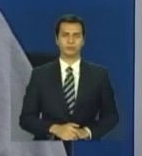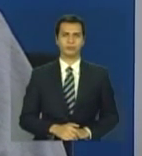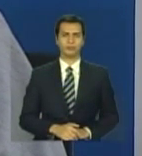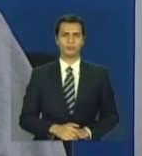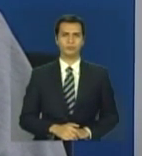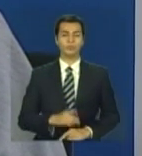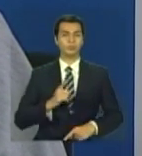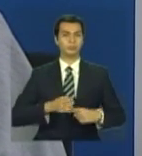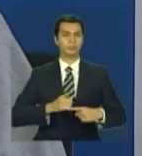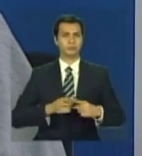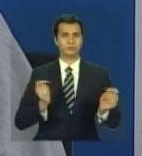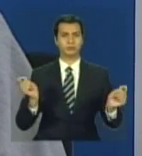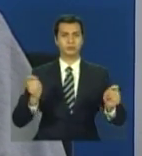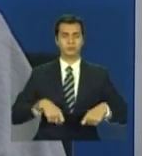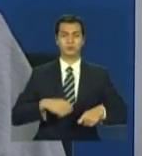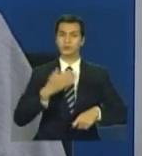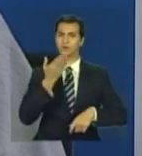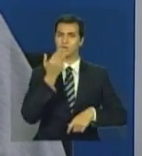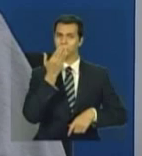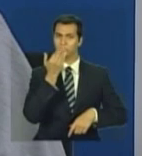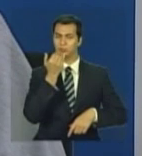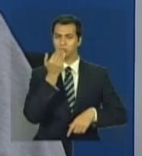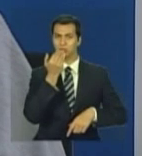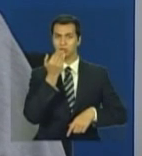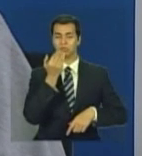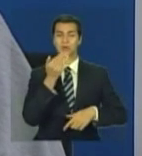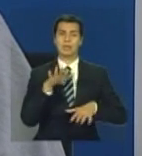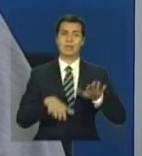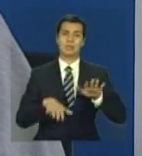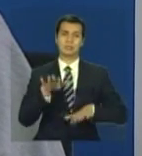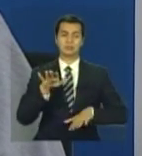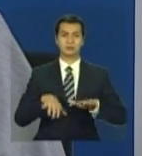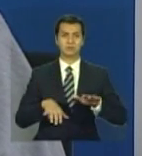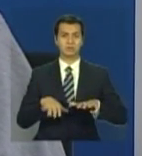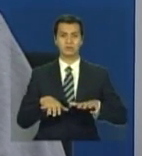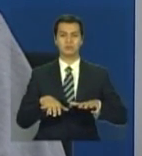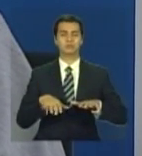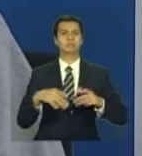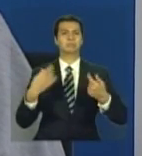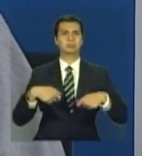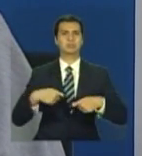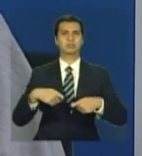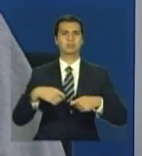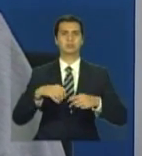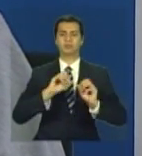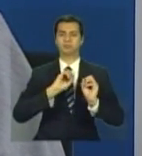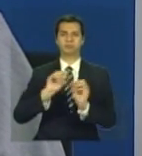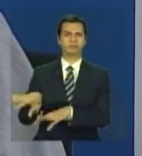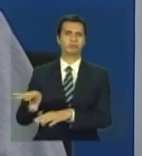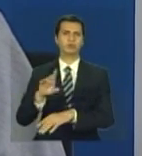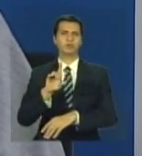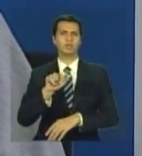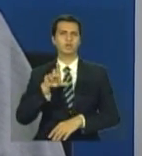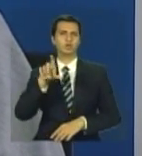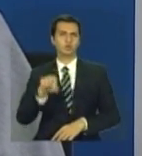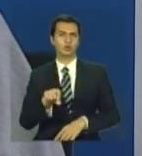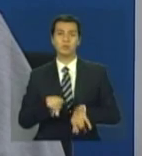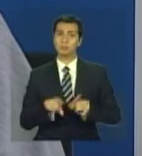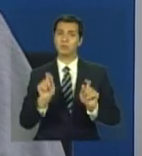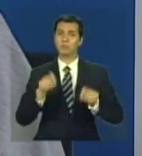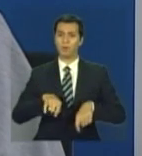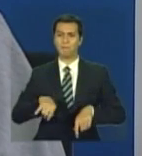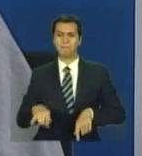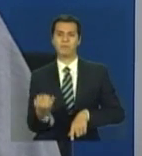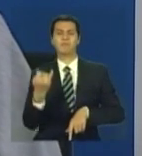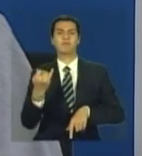possibilitar o aproveitamento de alimentos que seriam descartados, mas estão em boas condições de aproveitamento, boas condições de consumo,